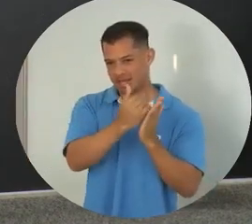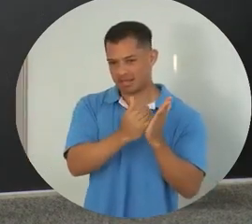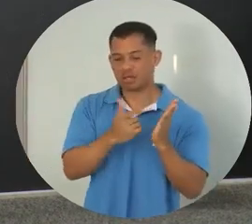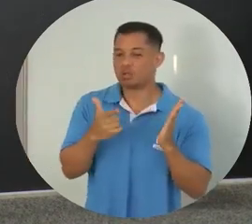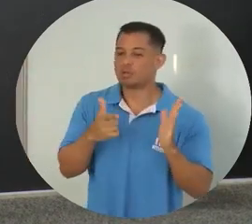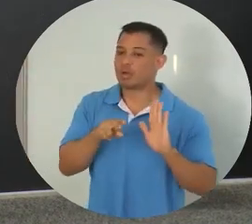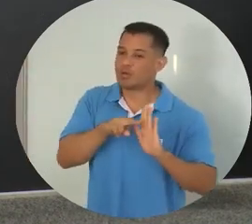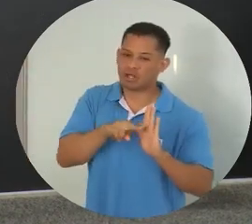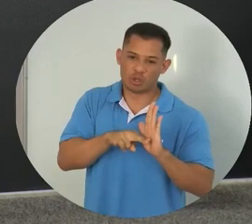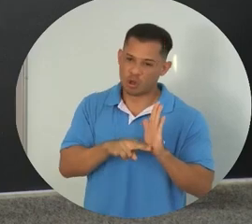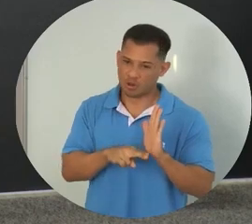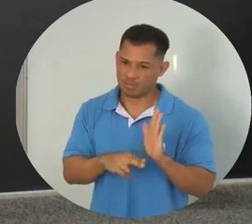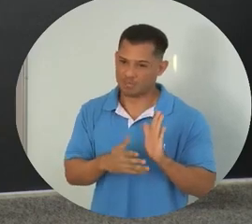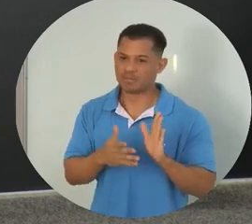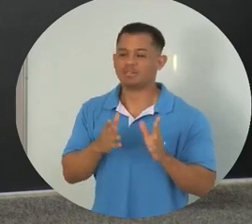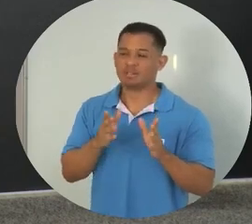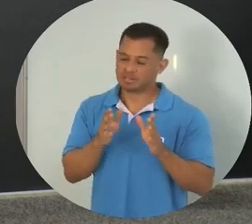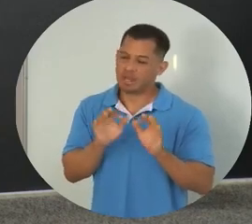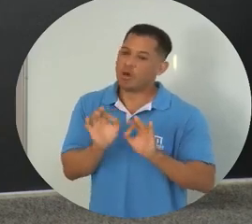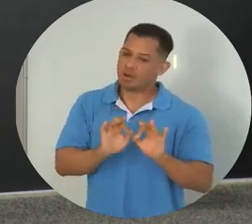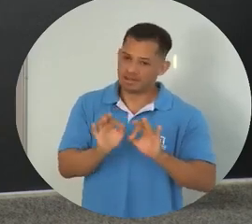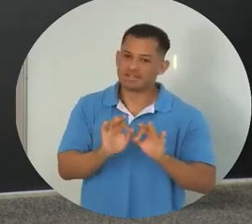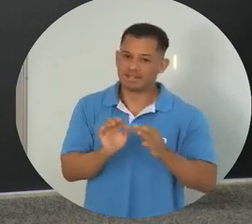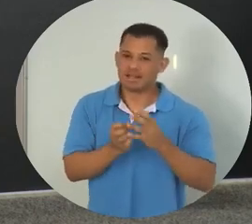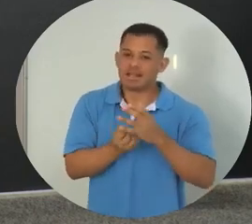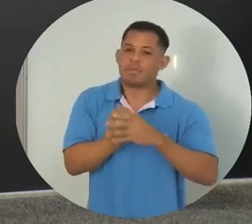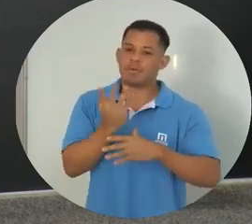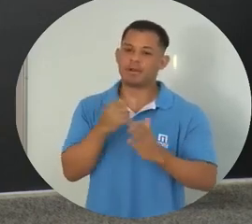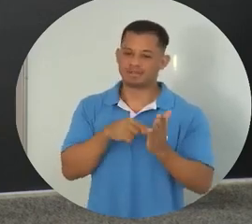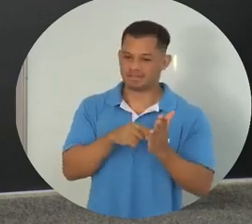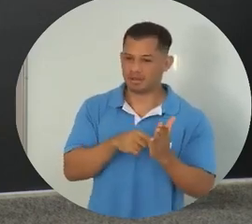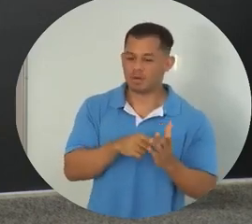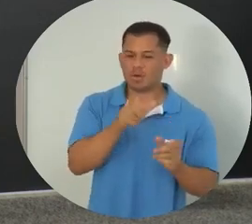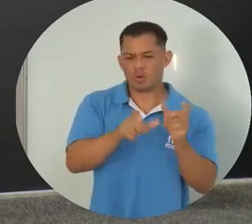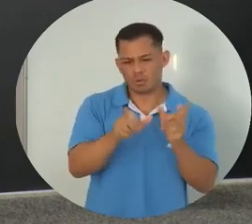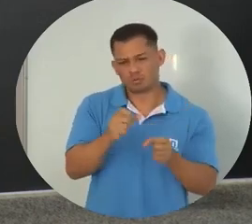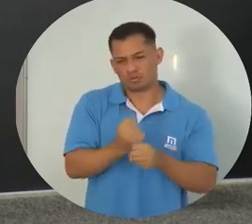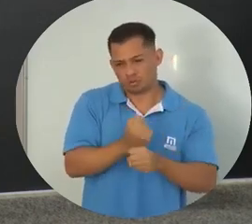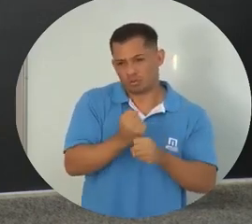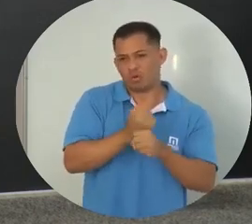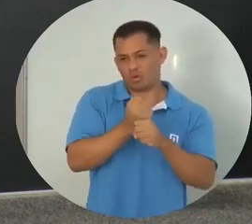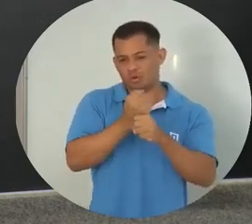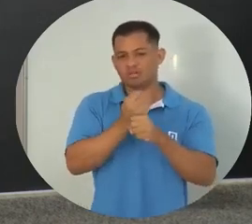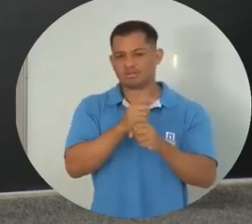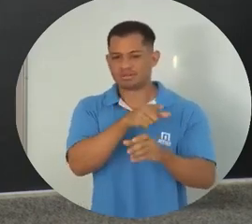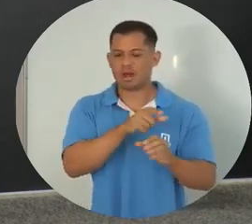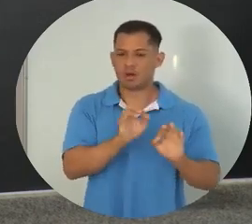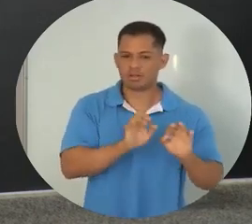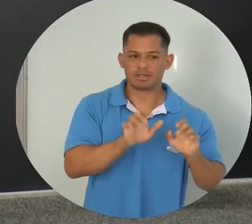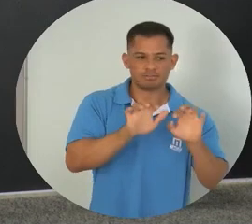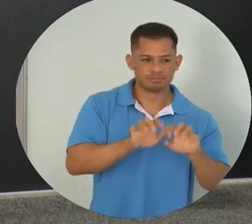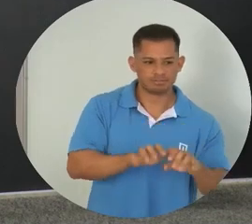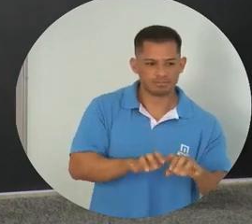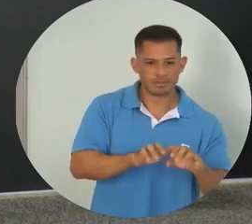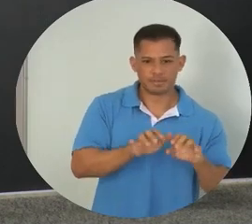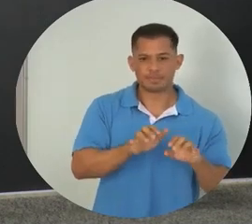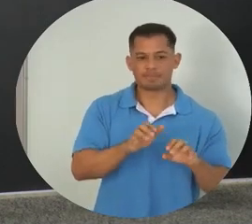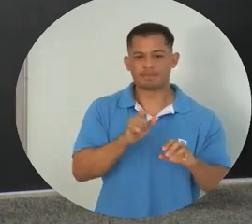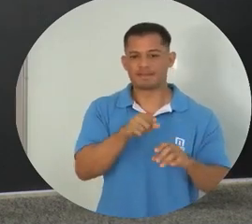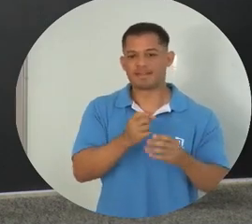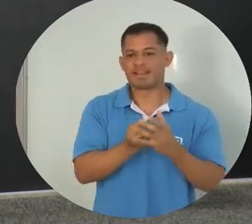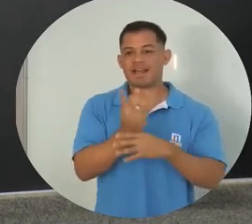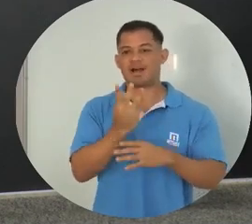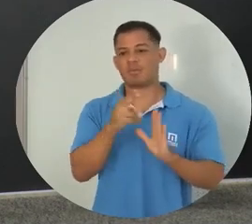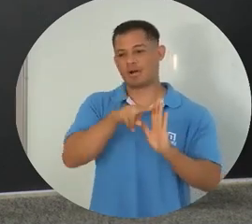em elaboração, né, os consultores aí renomados, Ricardo Abrão, Andriolo, têm participado desse comitê. Haverá uma